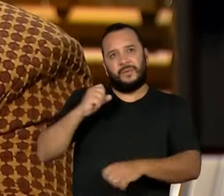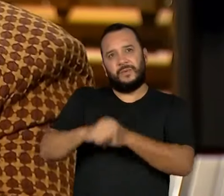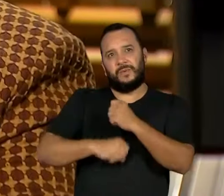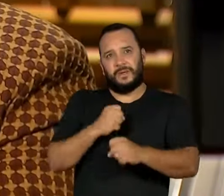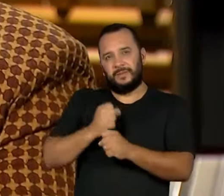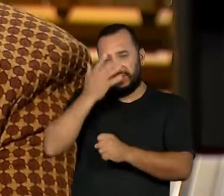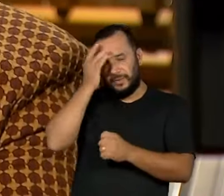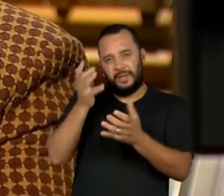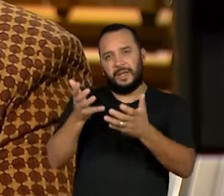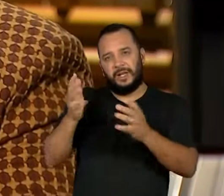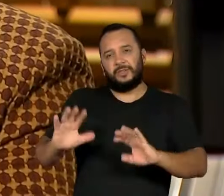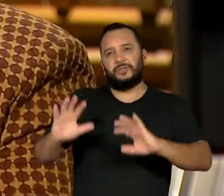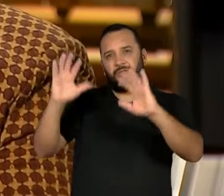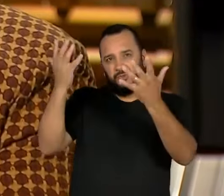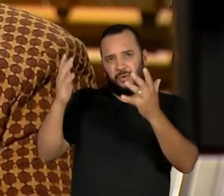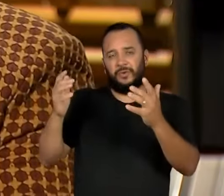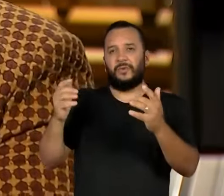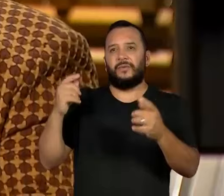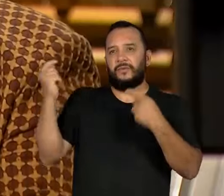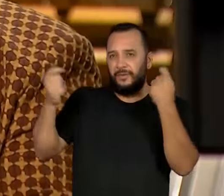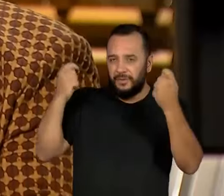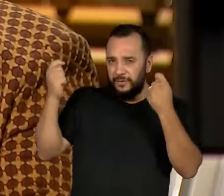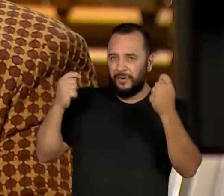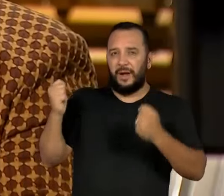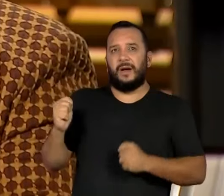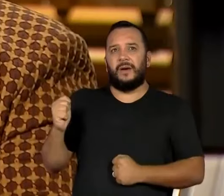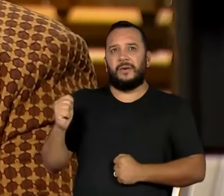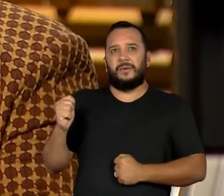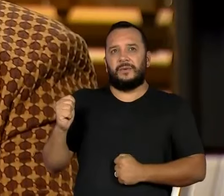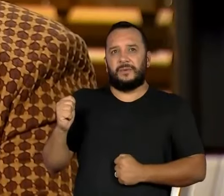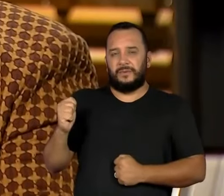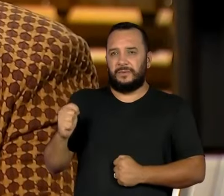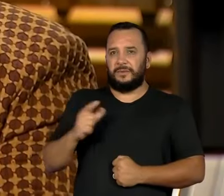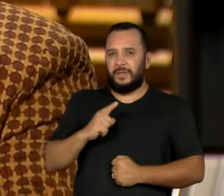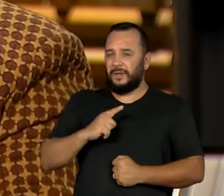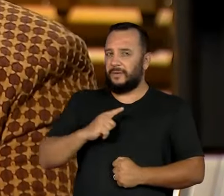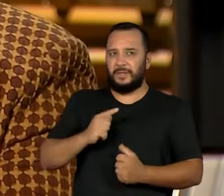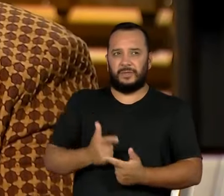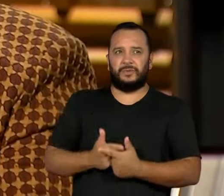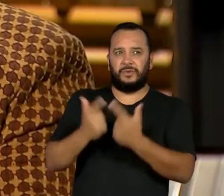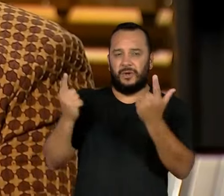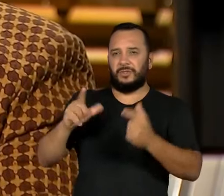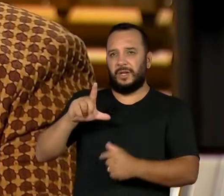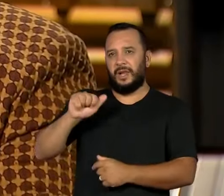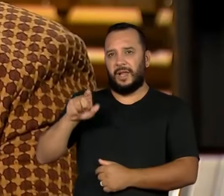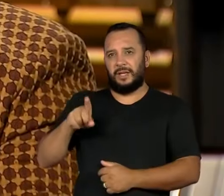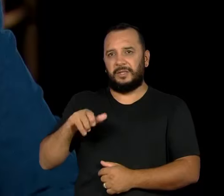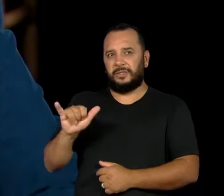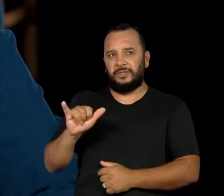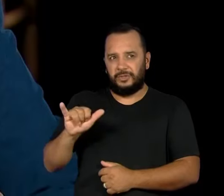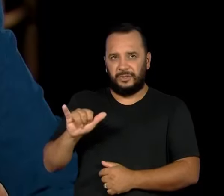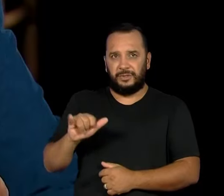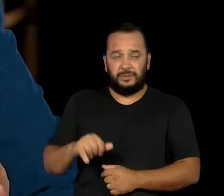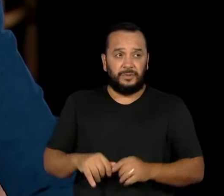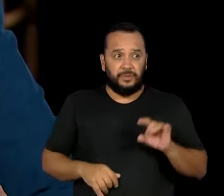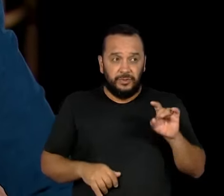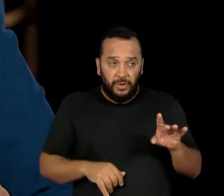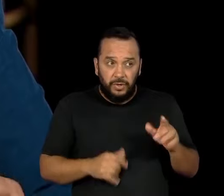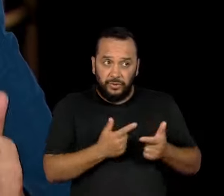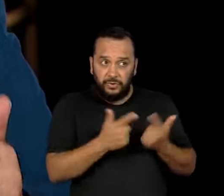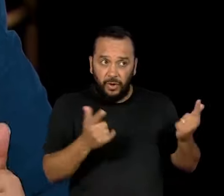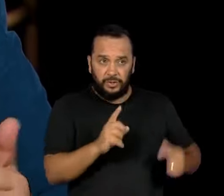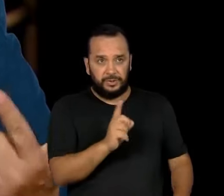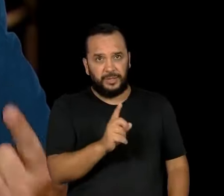num show estar num festival ir atrás de um artista né eu tive essa sorte com Lady L foi nesse momento é não é só sorte não porque olha